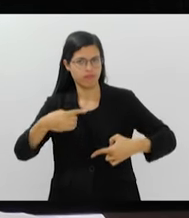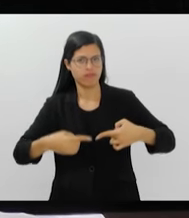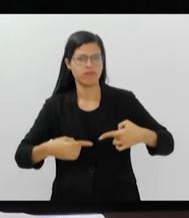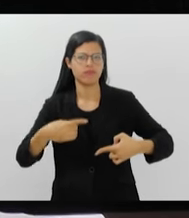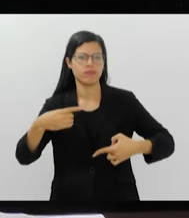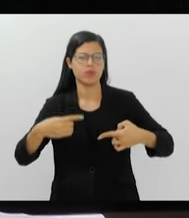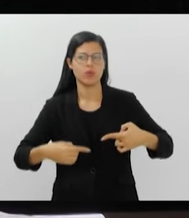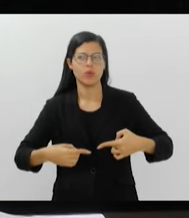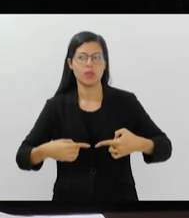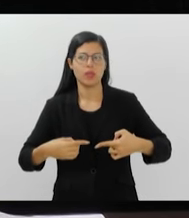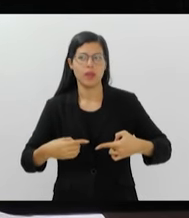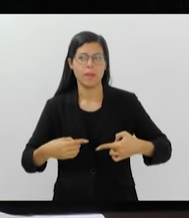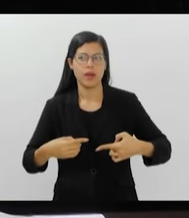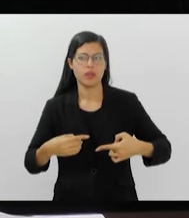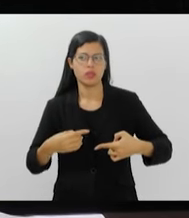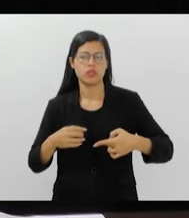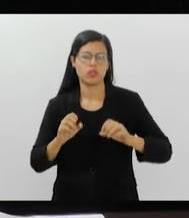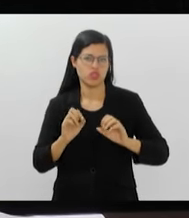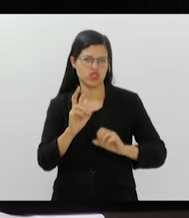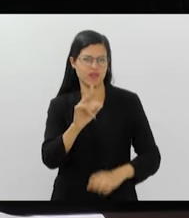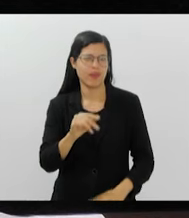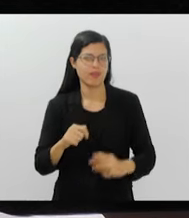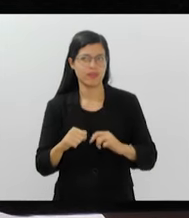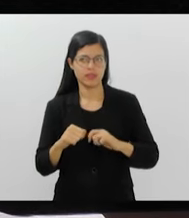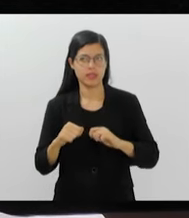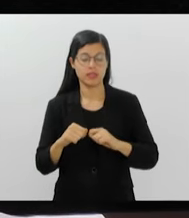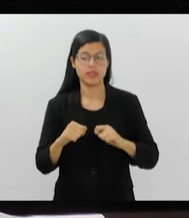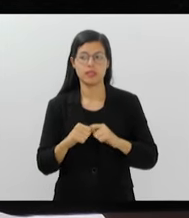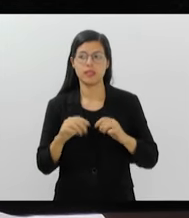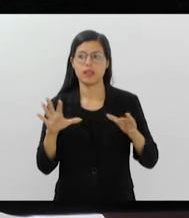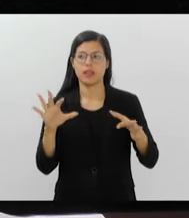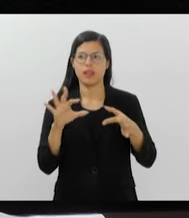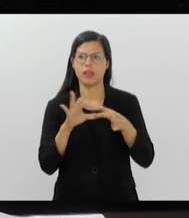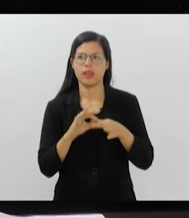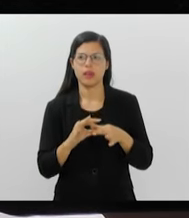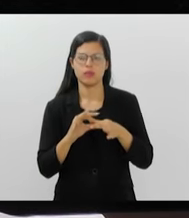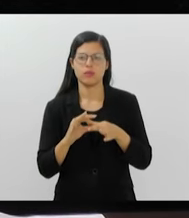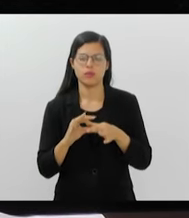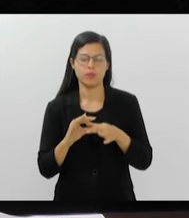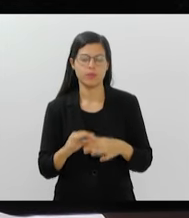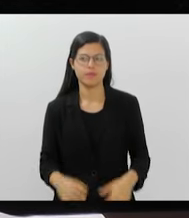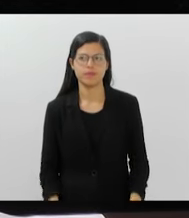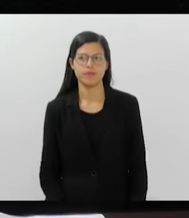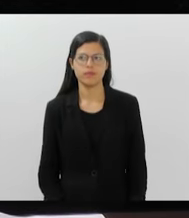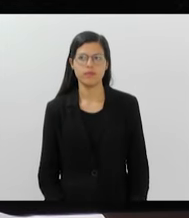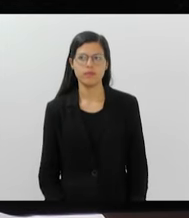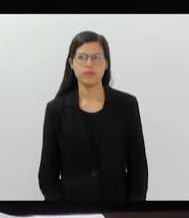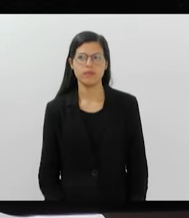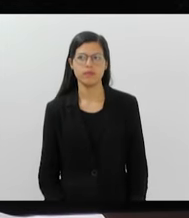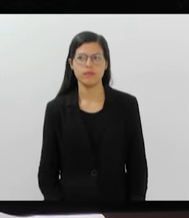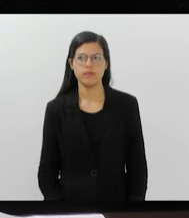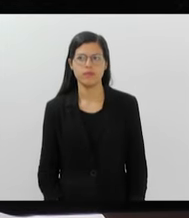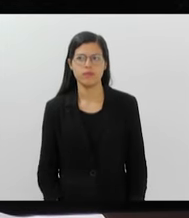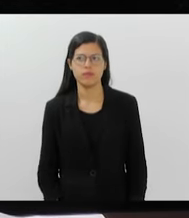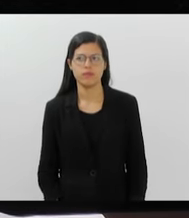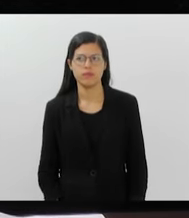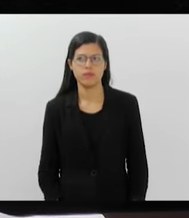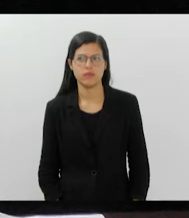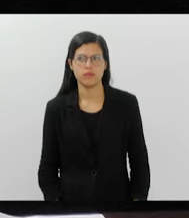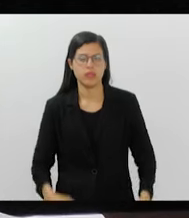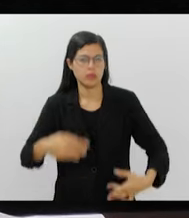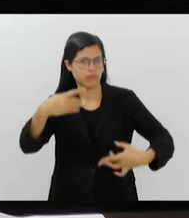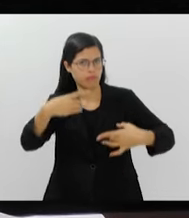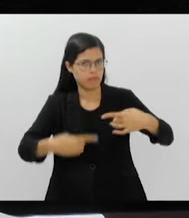um debate que a gente vai fazer, que é relacionado à mudança, né, um debate que a gente está